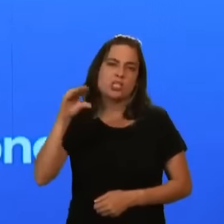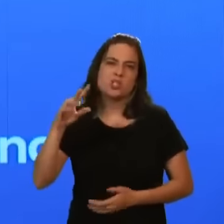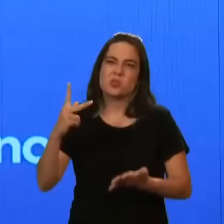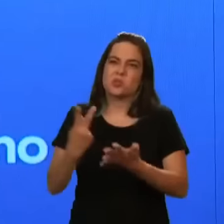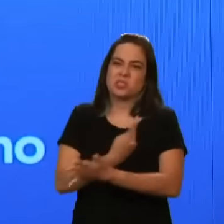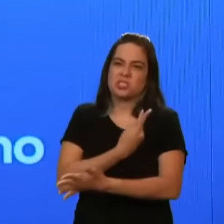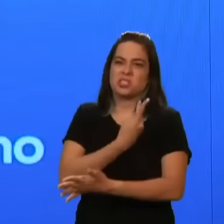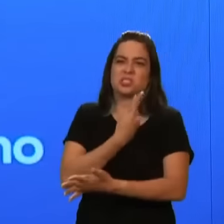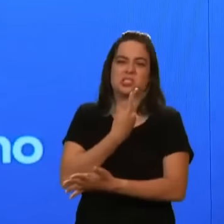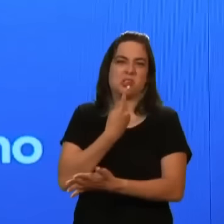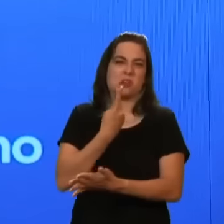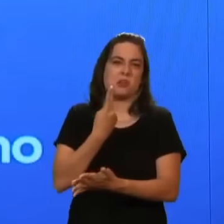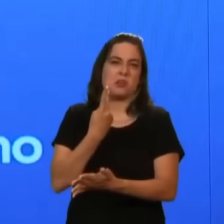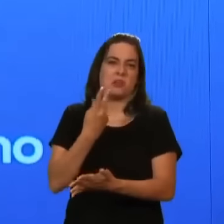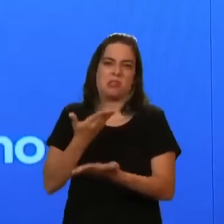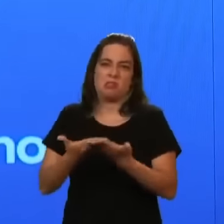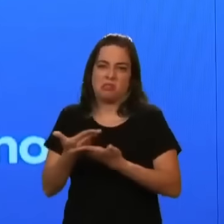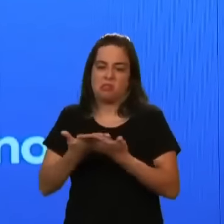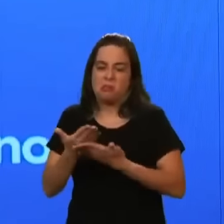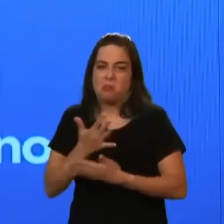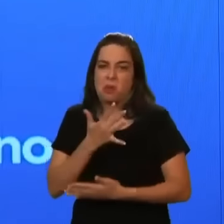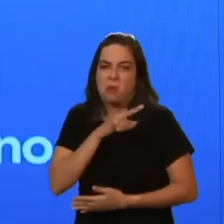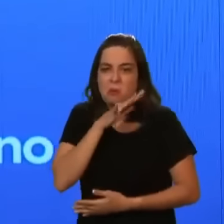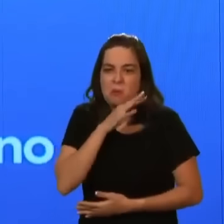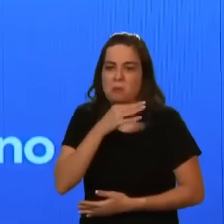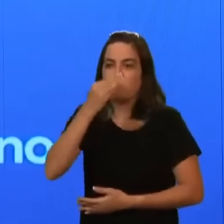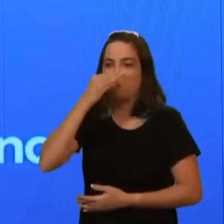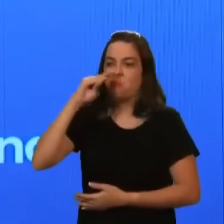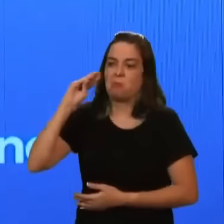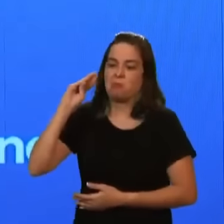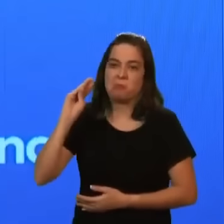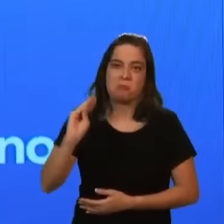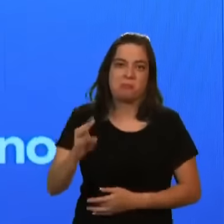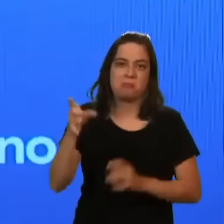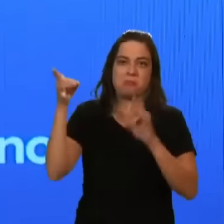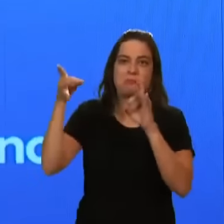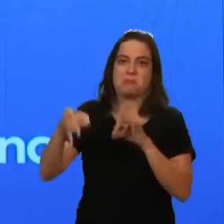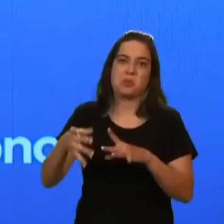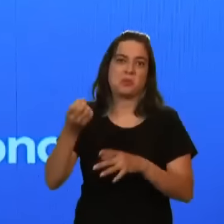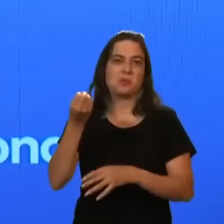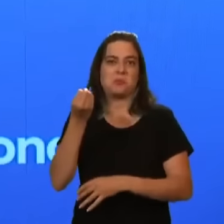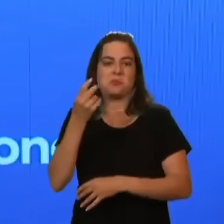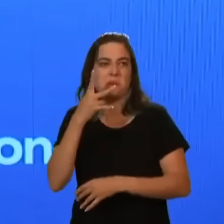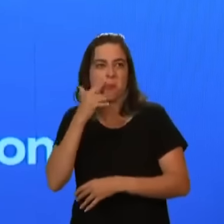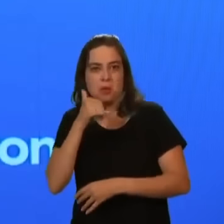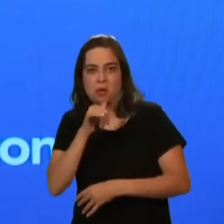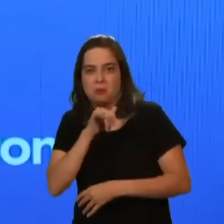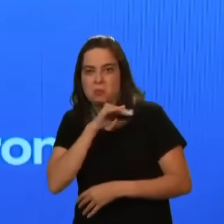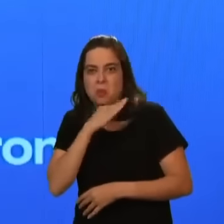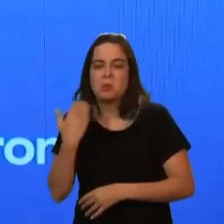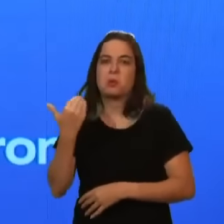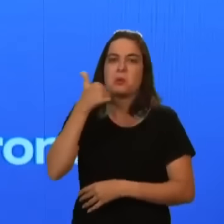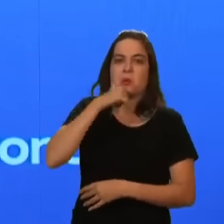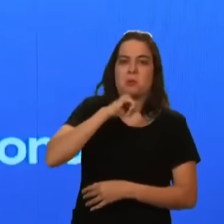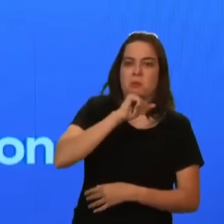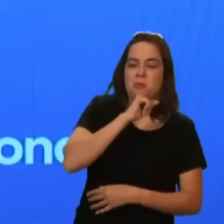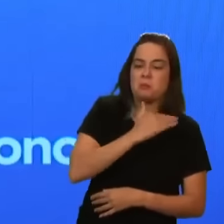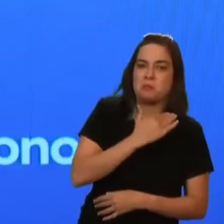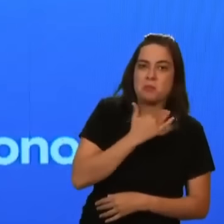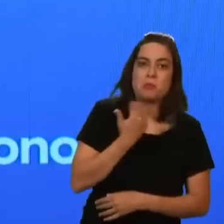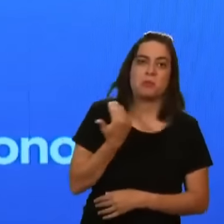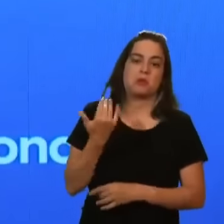tratos, negligência, abandono, ou seu pai morreu, ou sua mãe morreu, orfandade, não é que eles